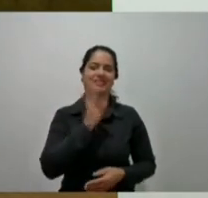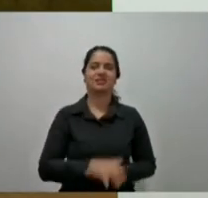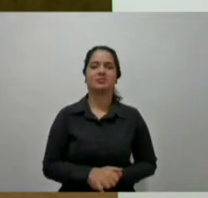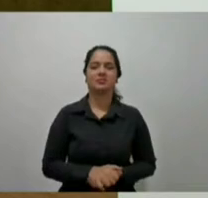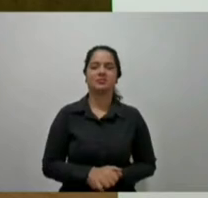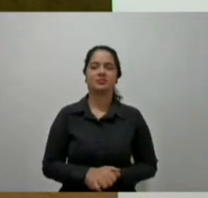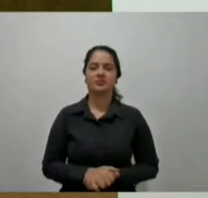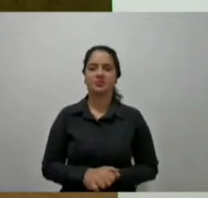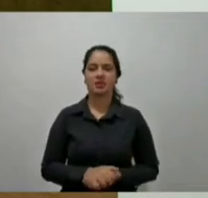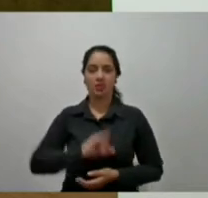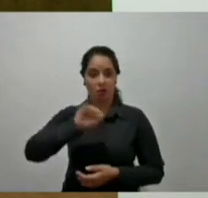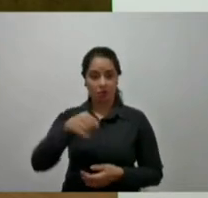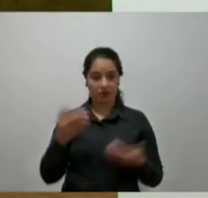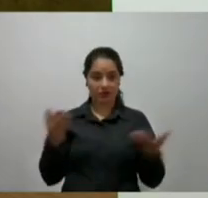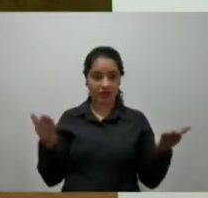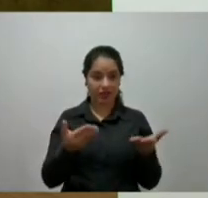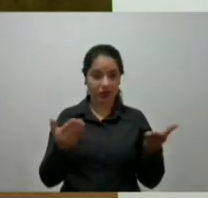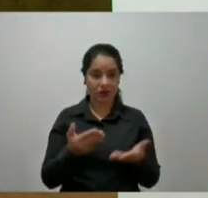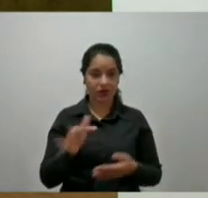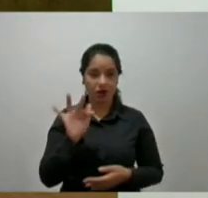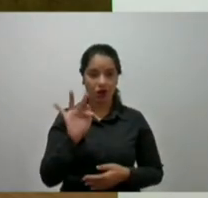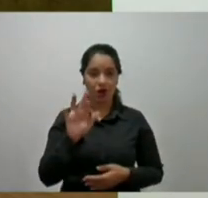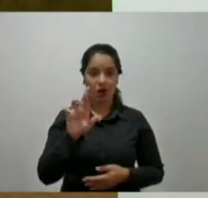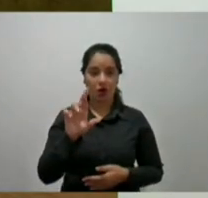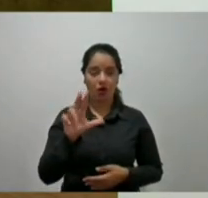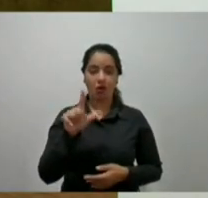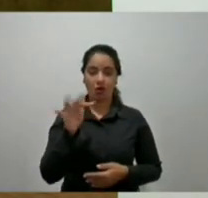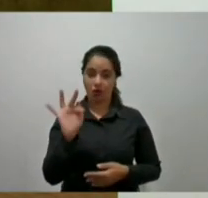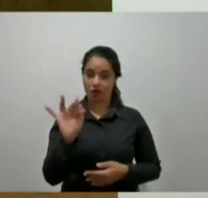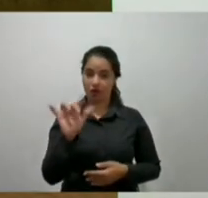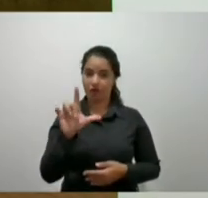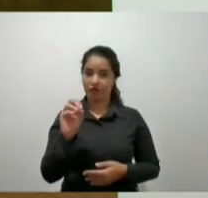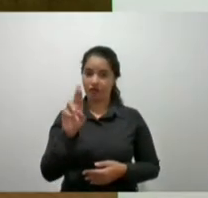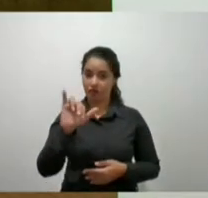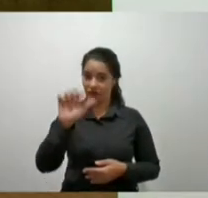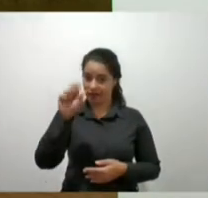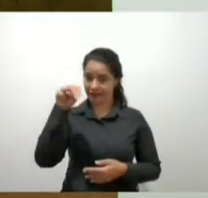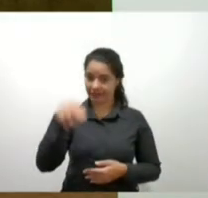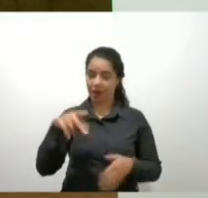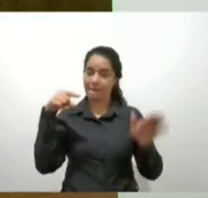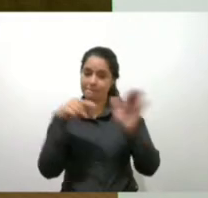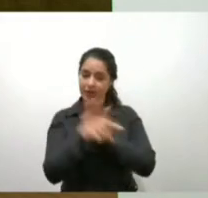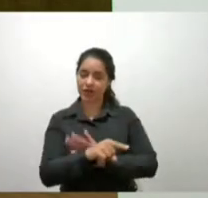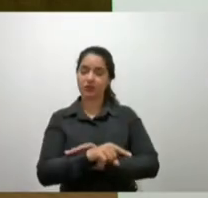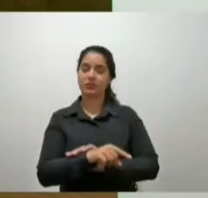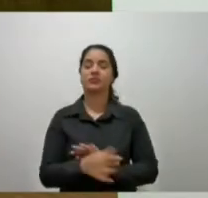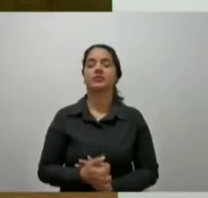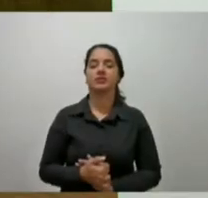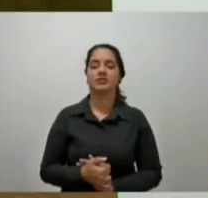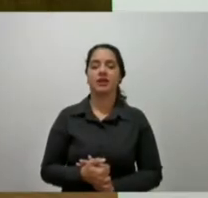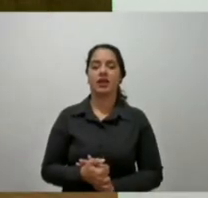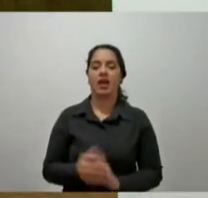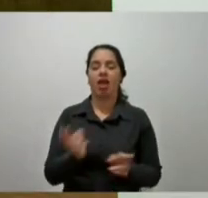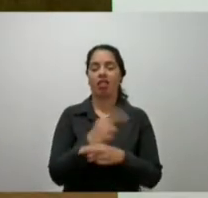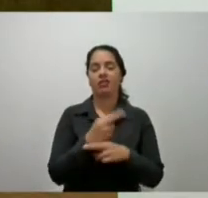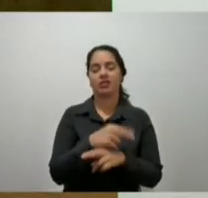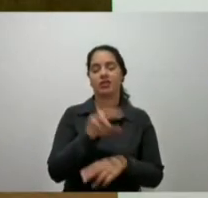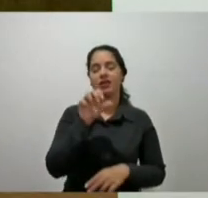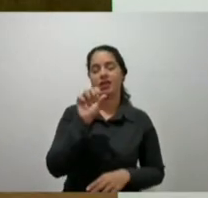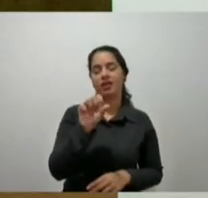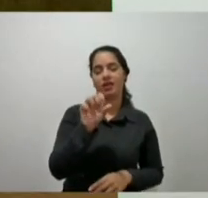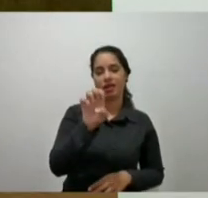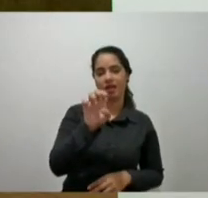para fazer uma pergunta sobre um tema que é atual, tem uma relação com o ESG, em especial no aspecto de governança, mas também uma